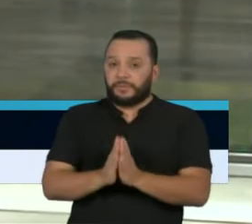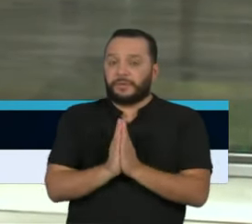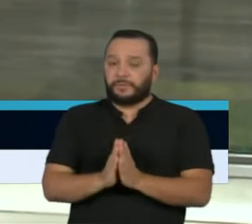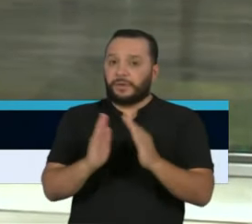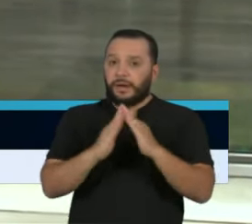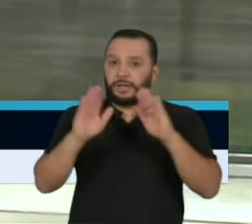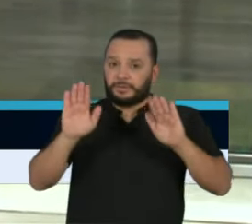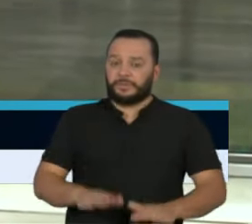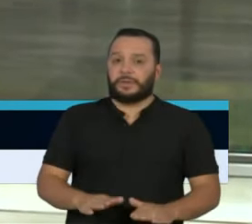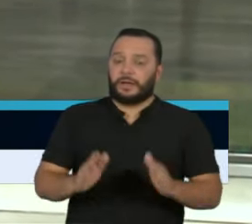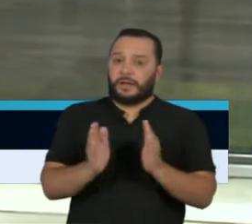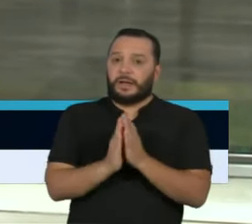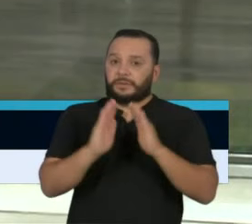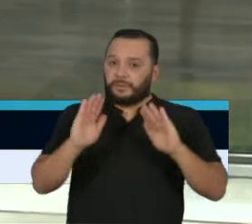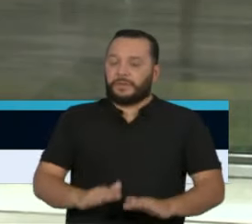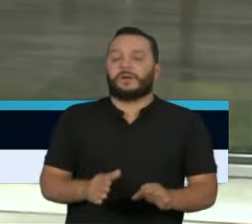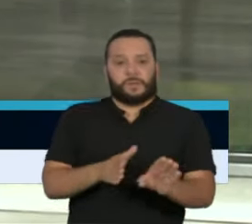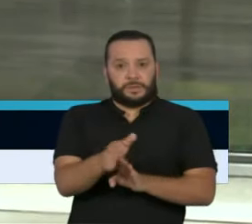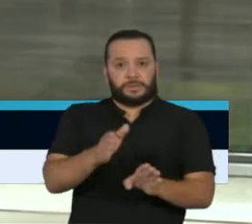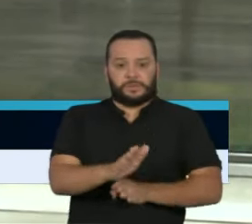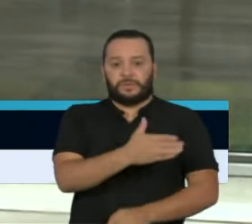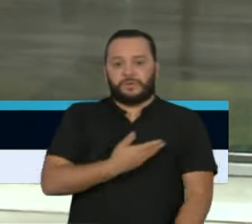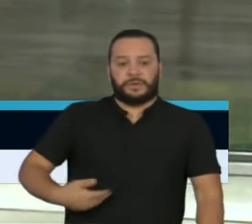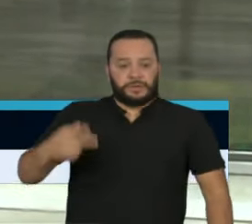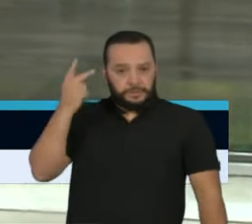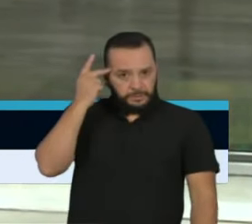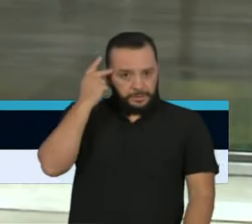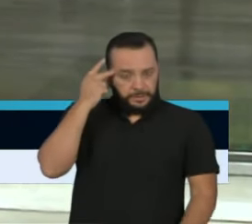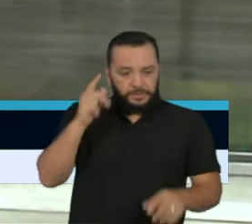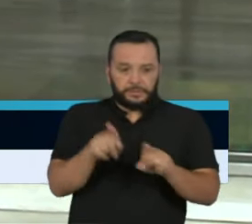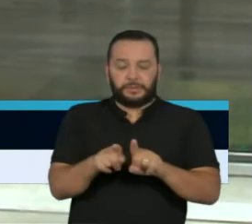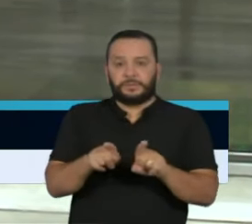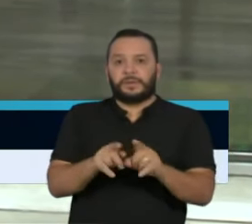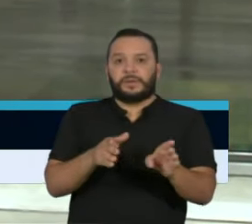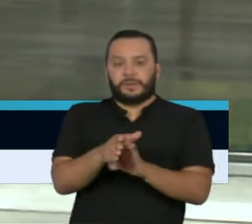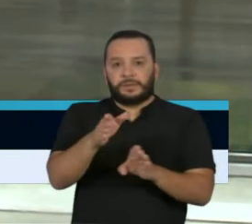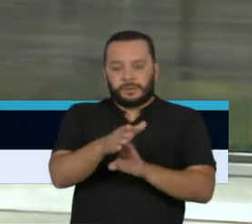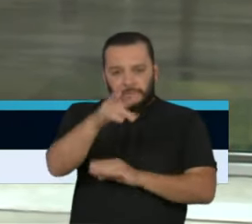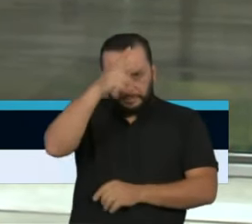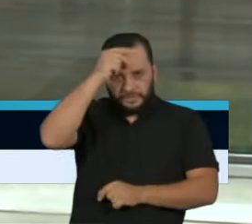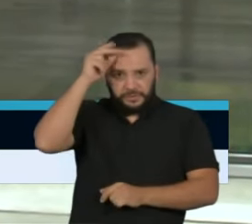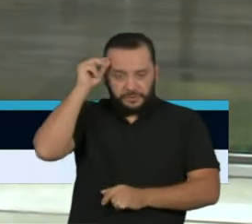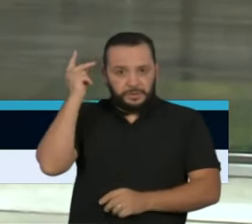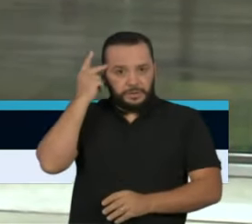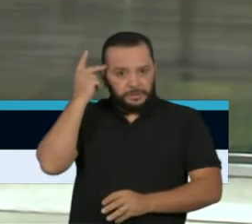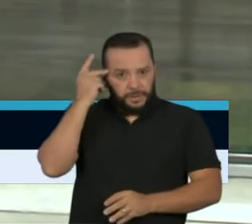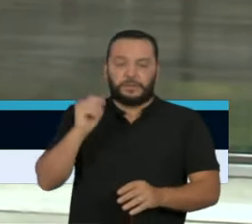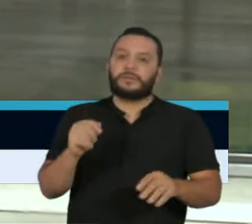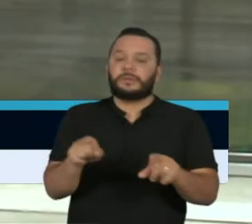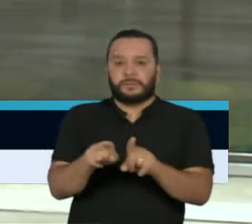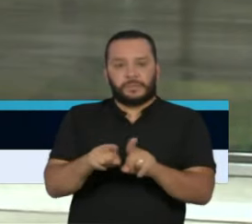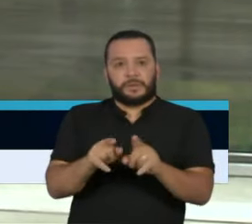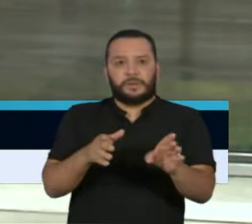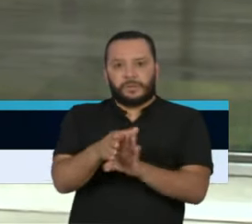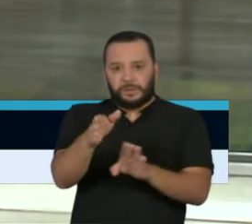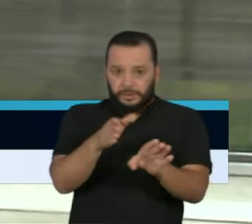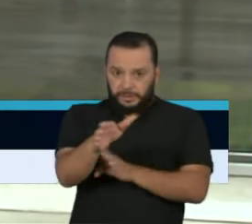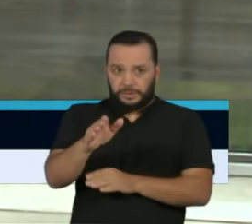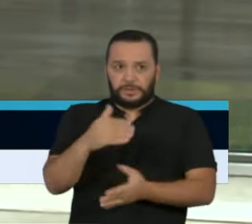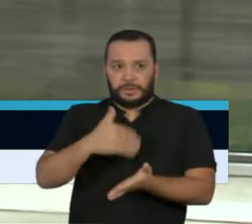é a orientação do governo do Estado de São Paulo, essa é a orientação da Prefeitura de São Paulo, essa é a orientação